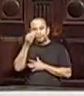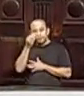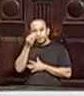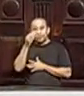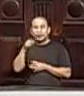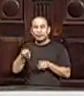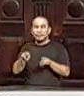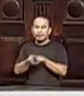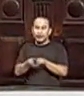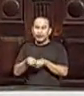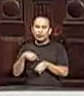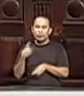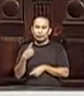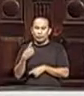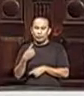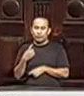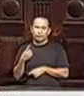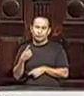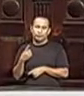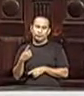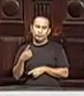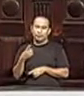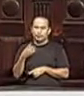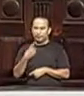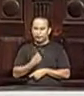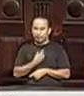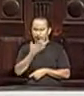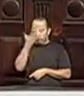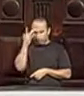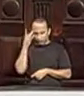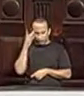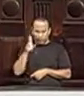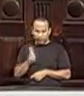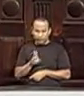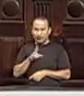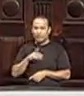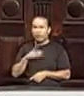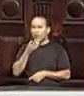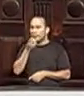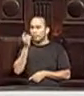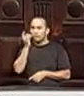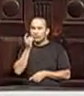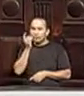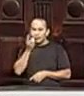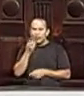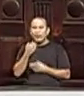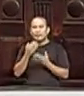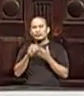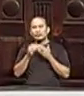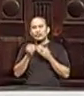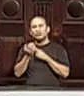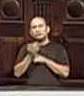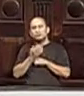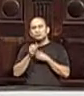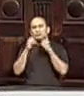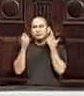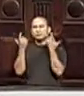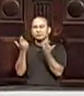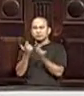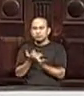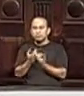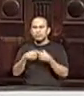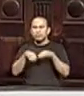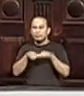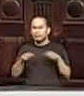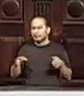fraudam também o nosso cidadão. Então, senhoras e senhores deputados, eu gostaria de solicitar o apoio dessa Assembleia Legislativa e da